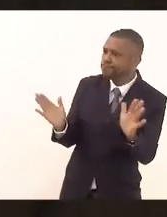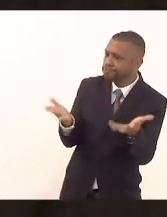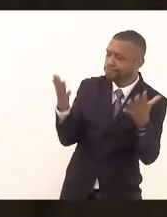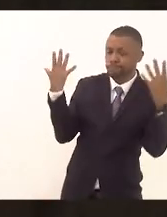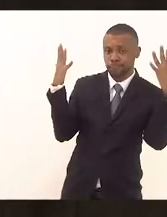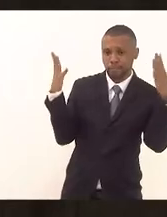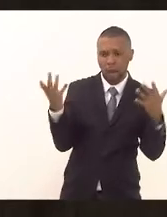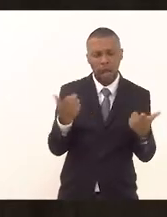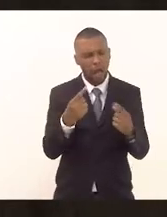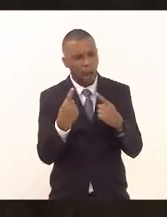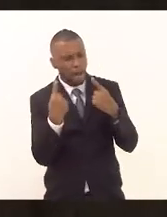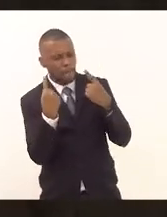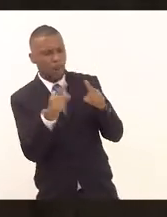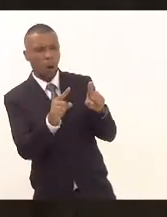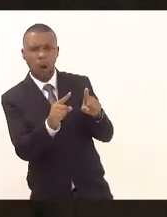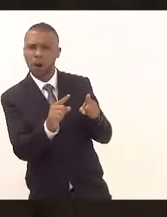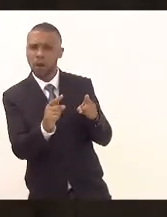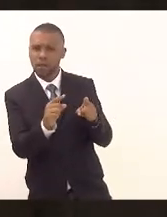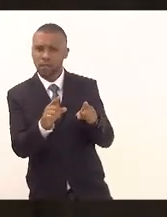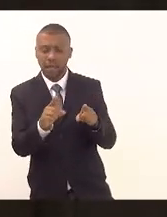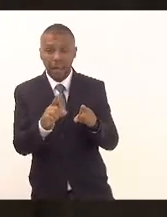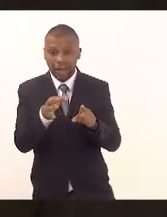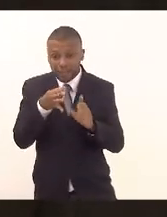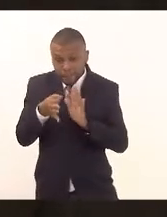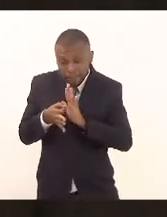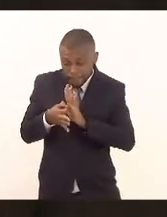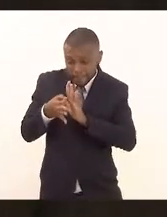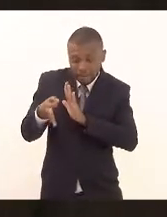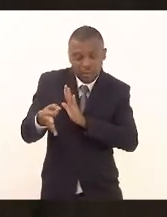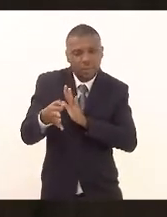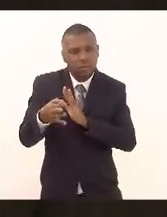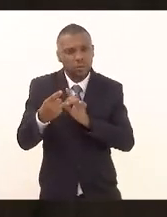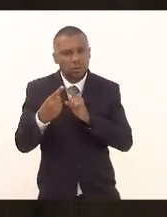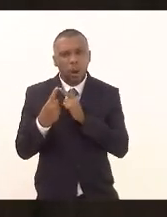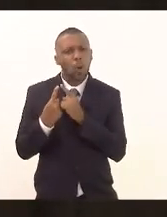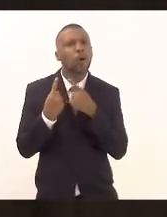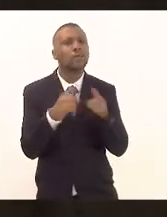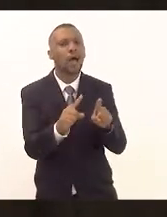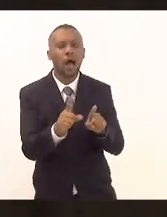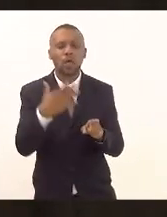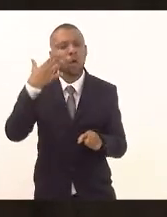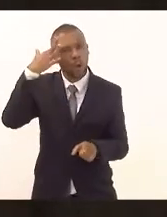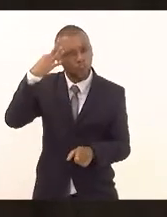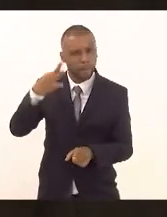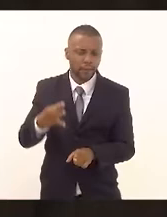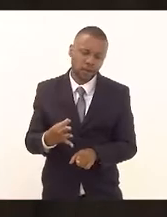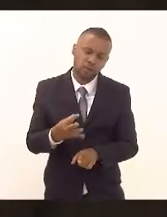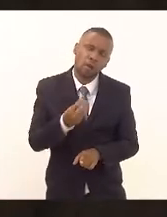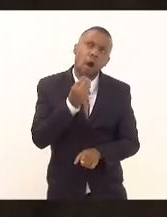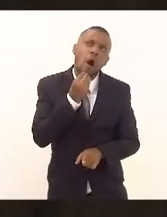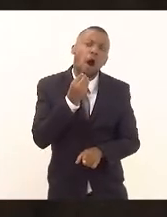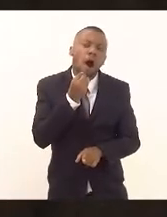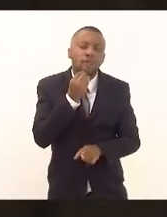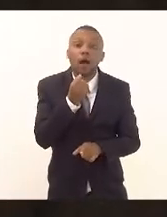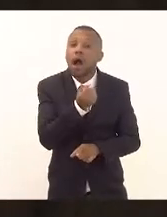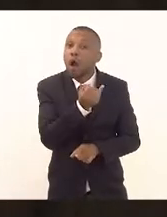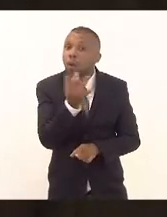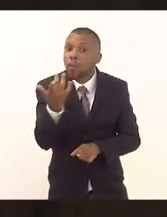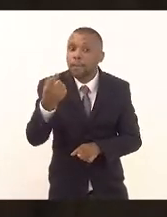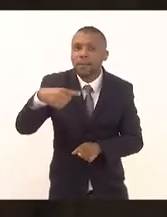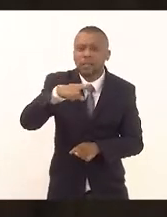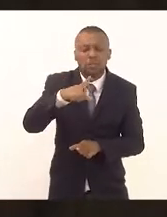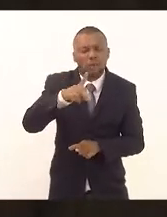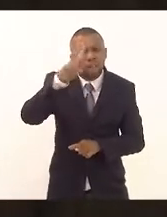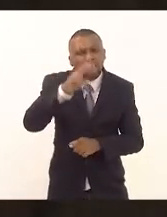de insatisfação, de realmente algumas delas até